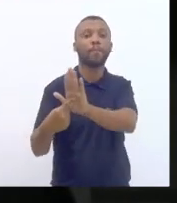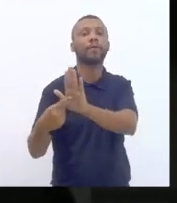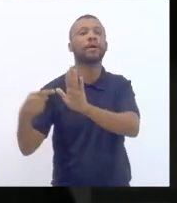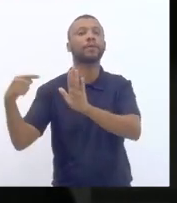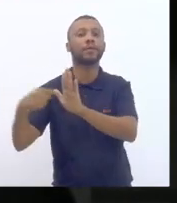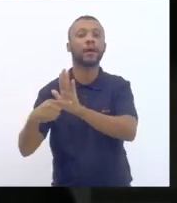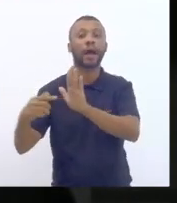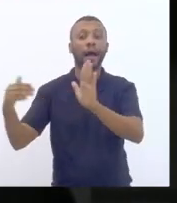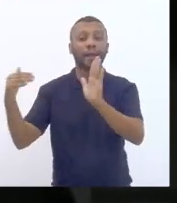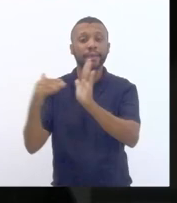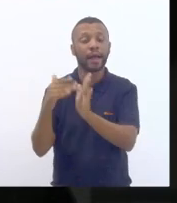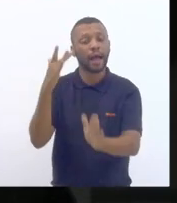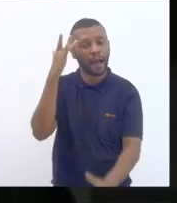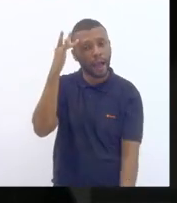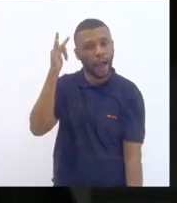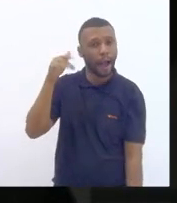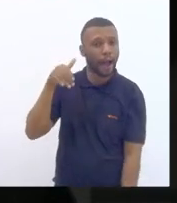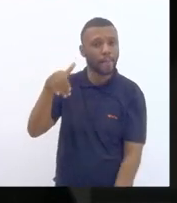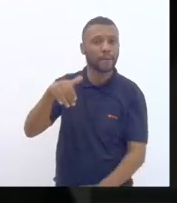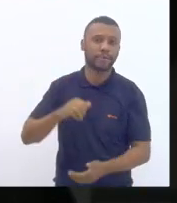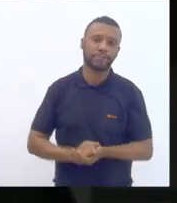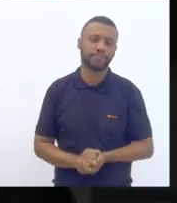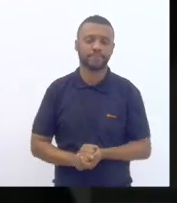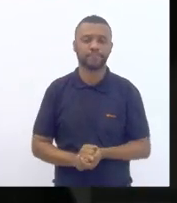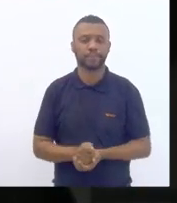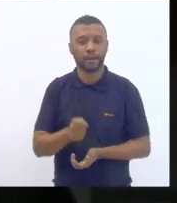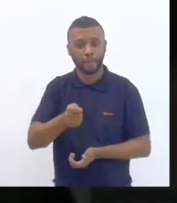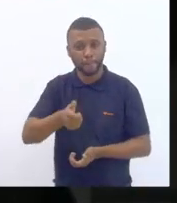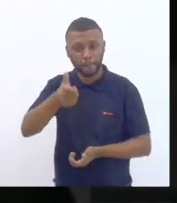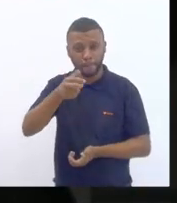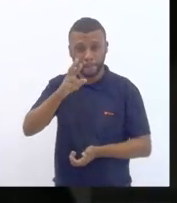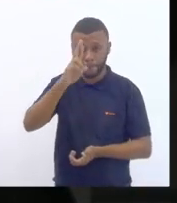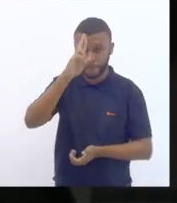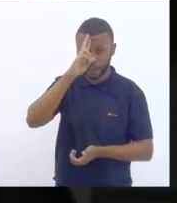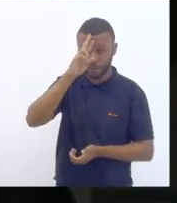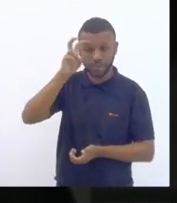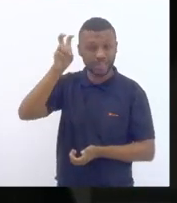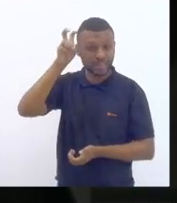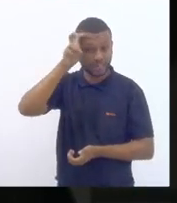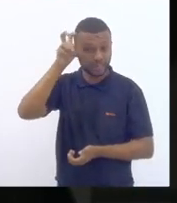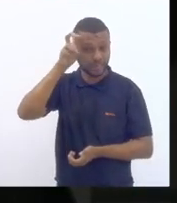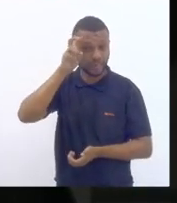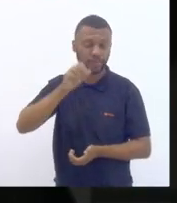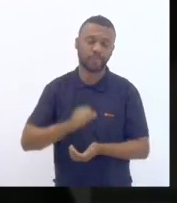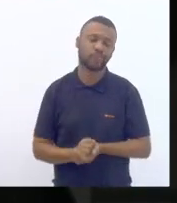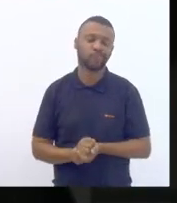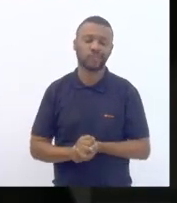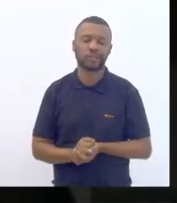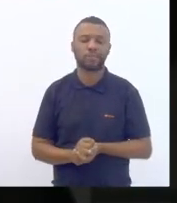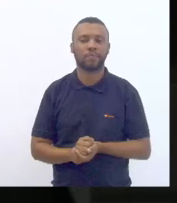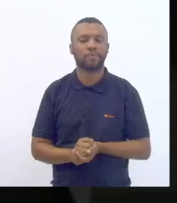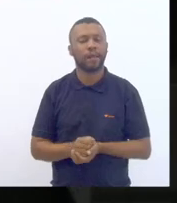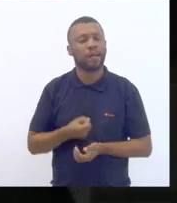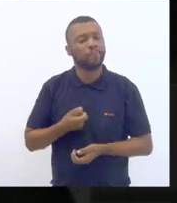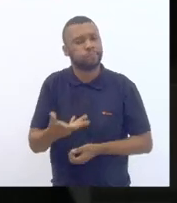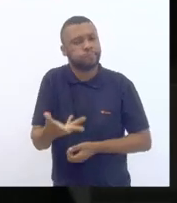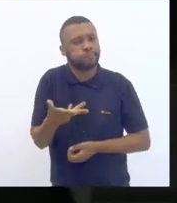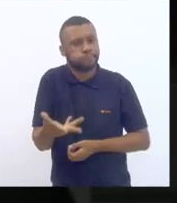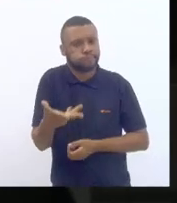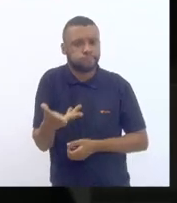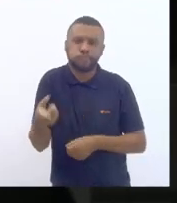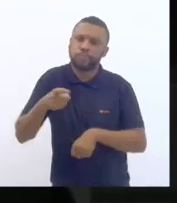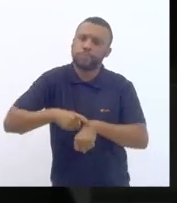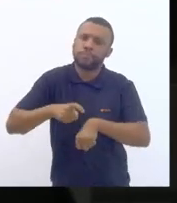até amanhã meia-noite da quinta-feira então a corrida quanto tempo a porta de